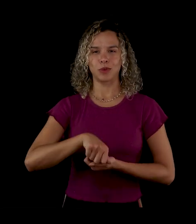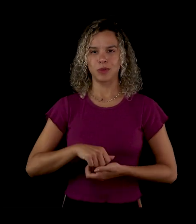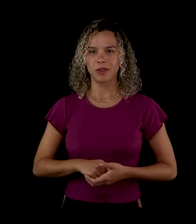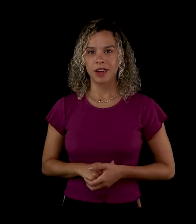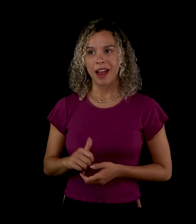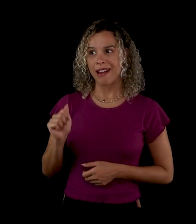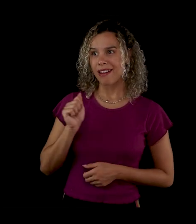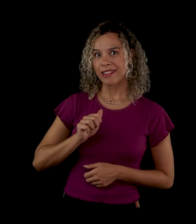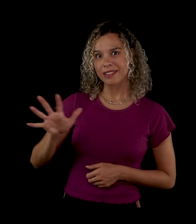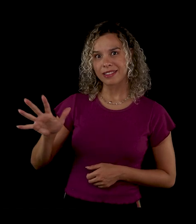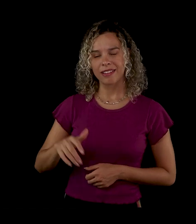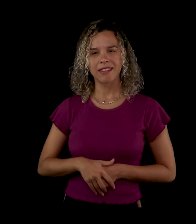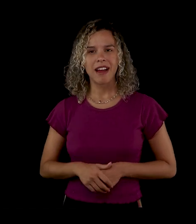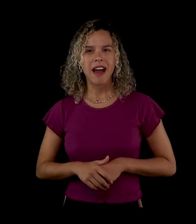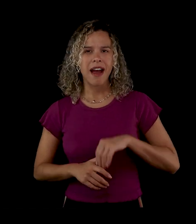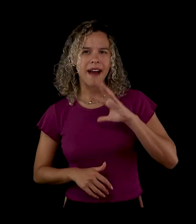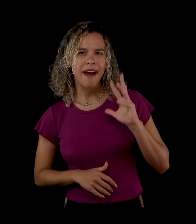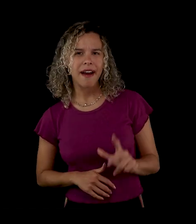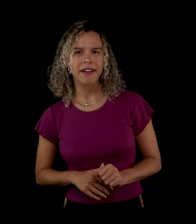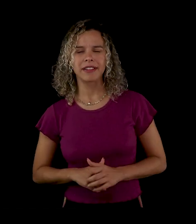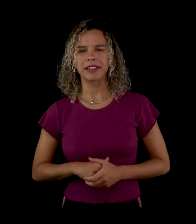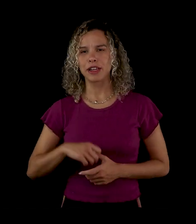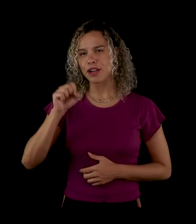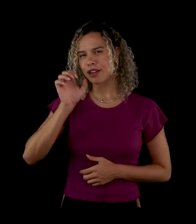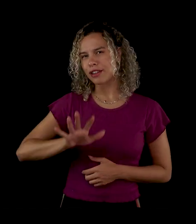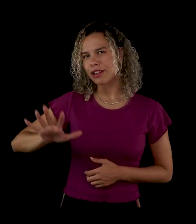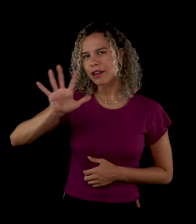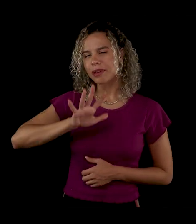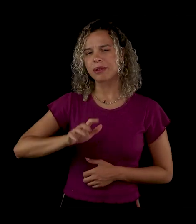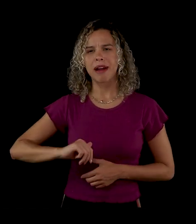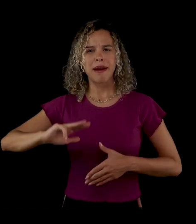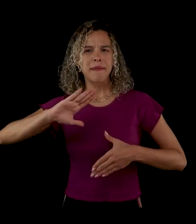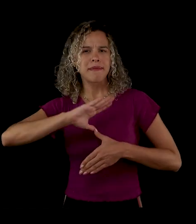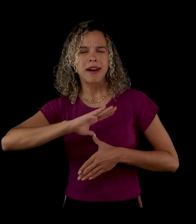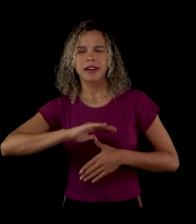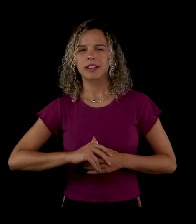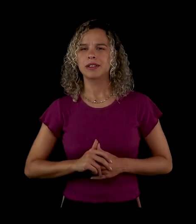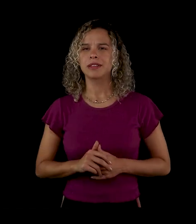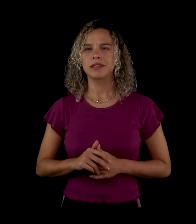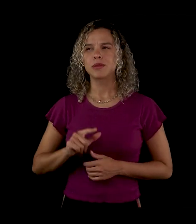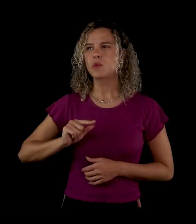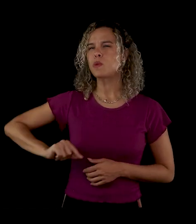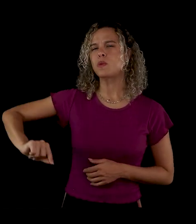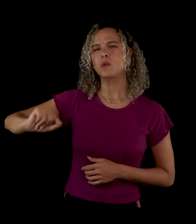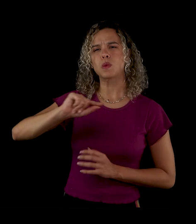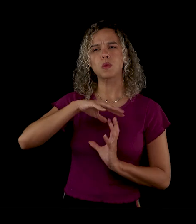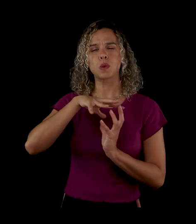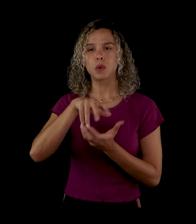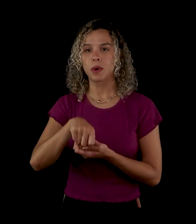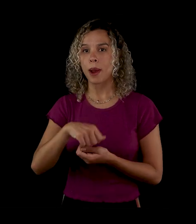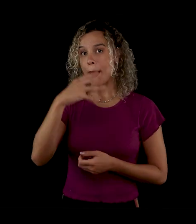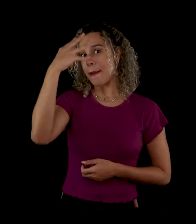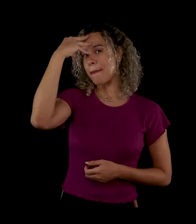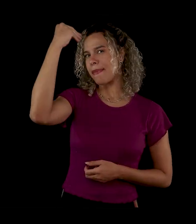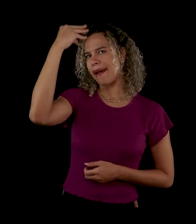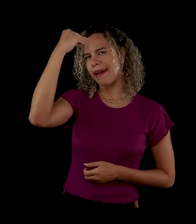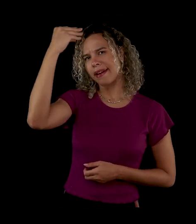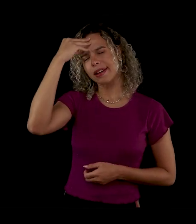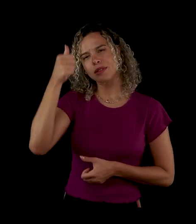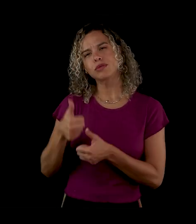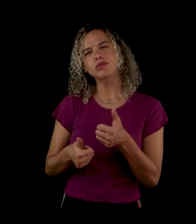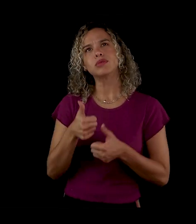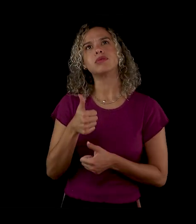Terra. Na Ásia, na África, na Europa, nas Américas, em toda a parte,